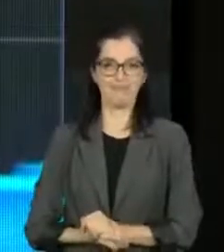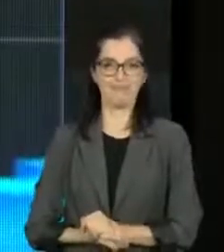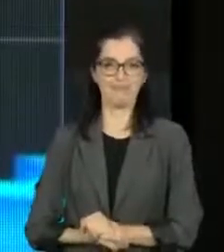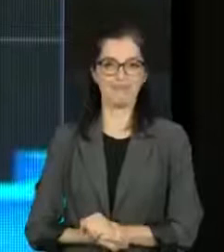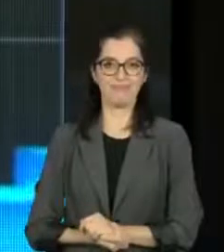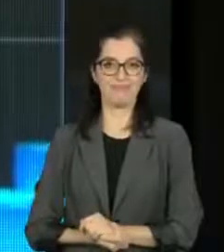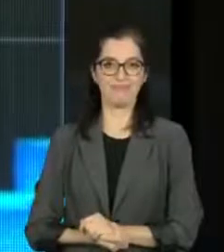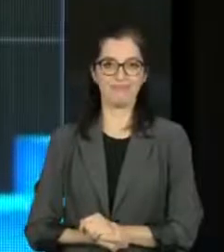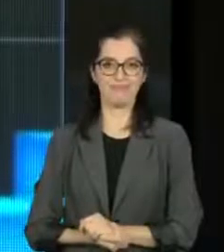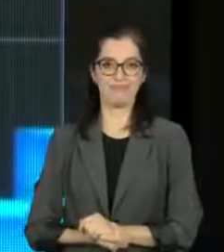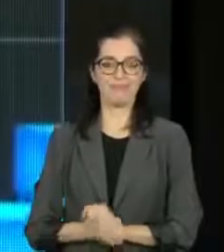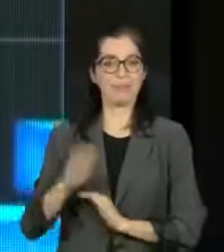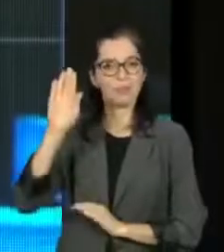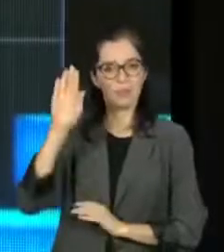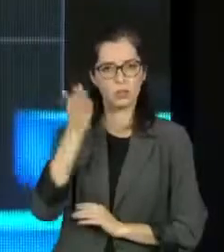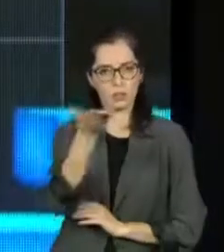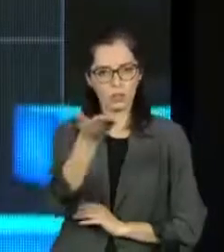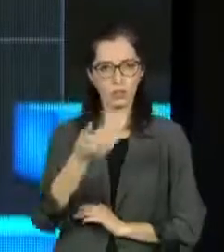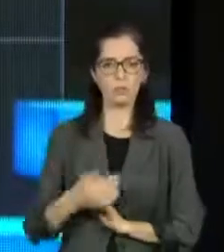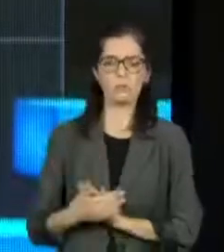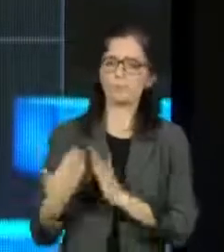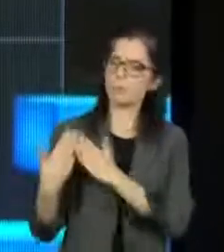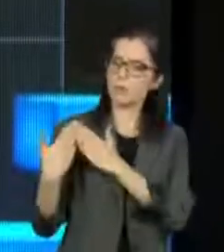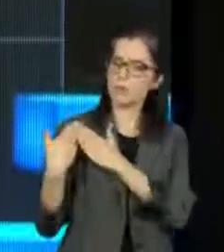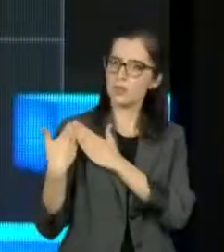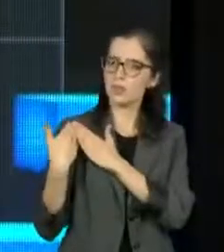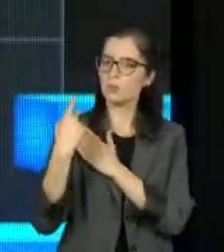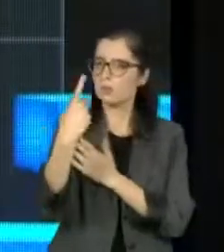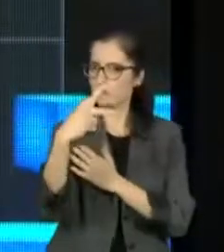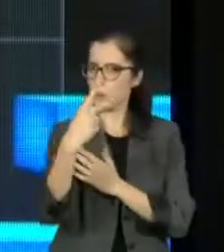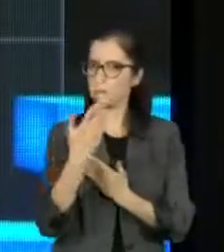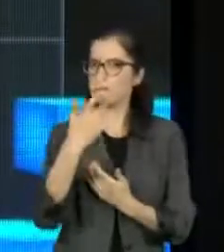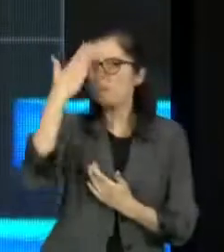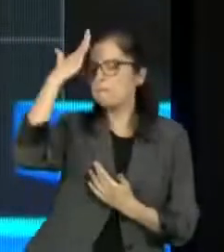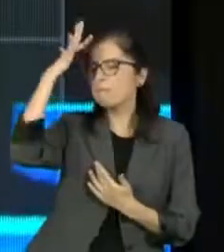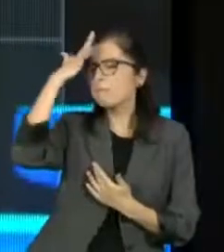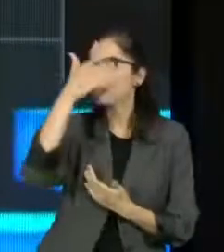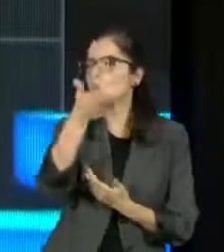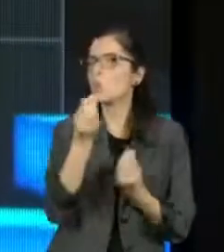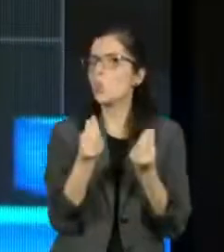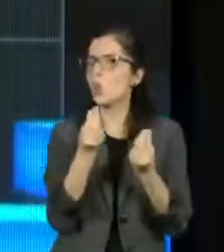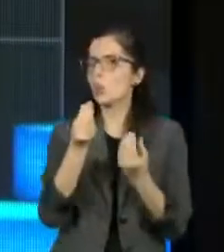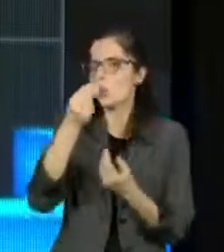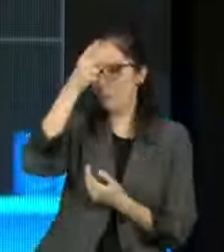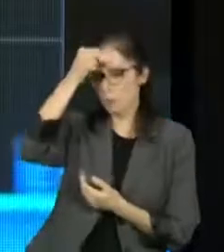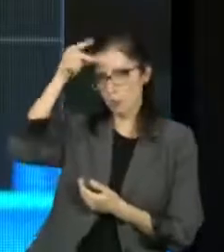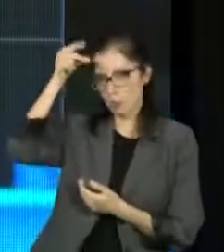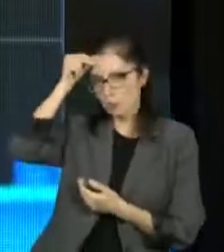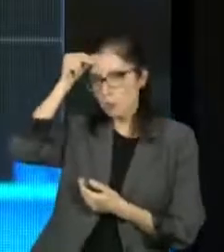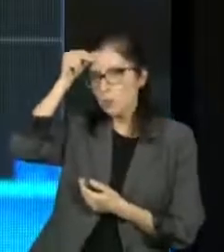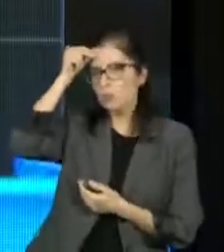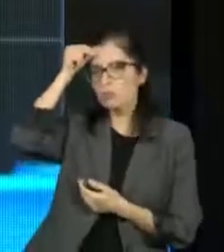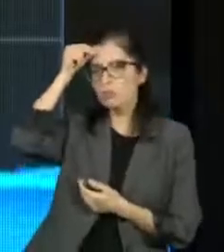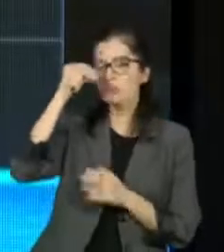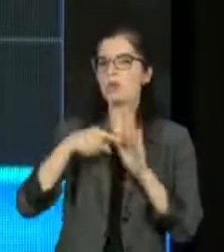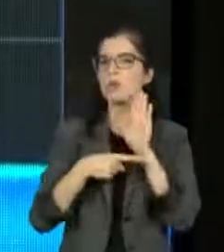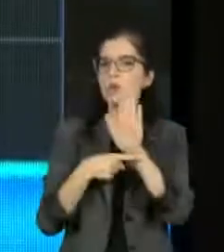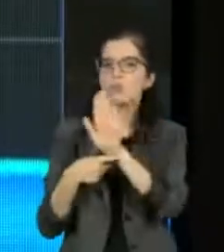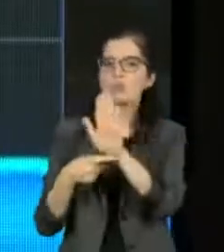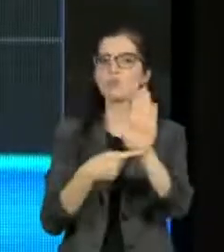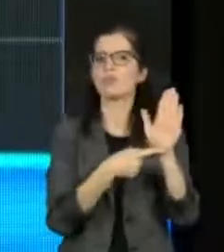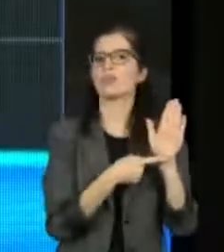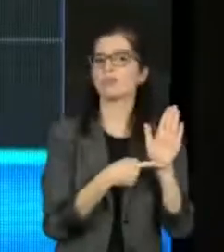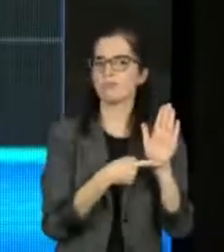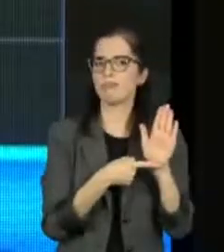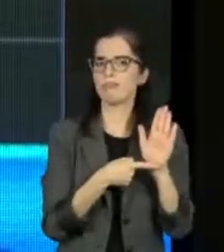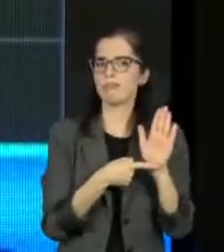o candidato qual é o papel que o senhor imagina para que a prefeitura ajude num plano de imunização contra